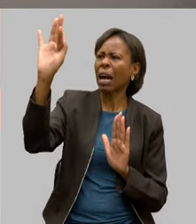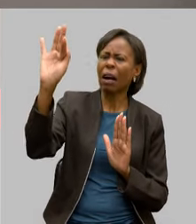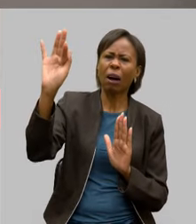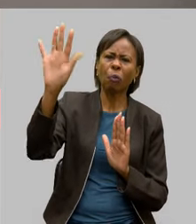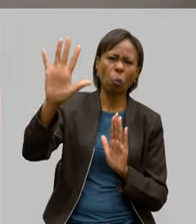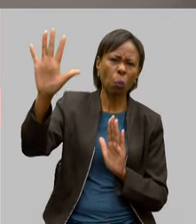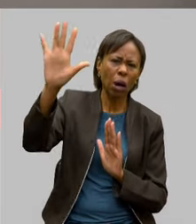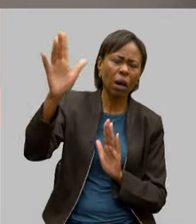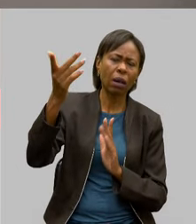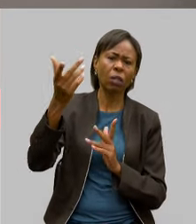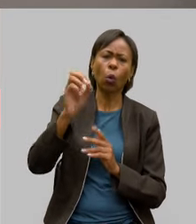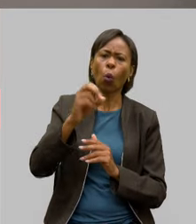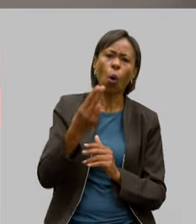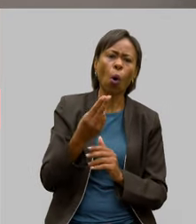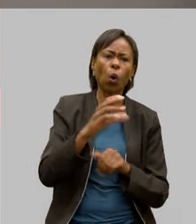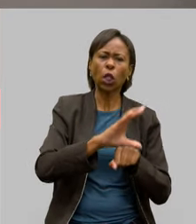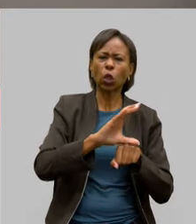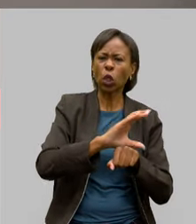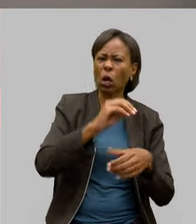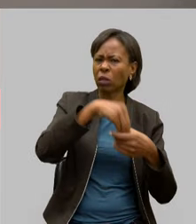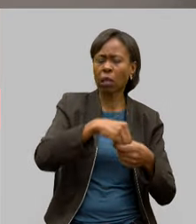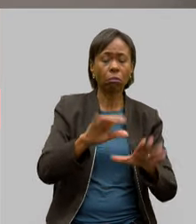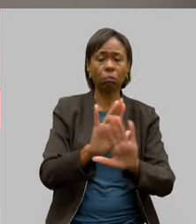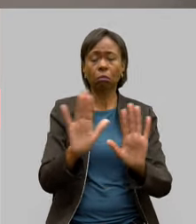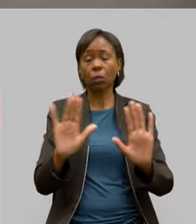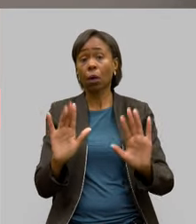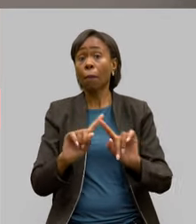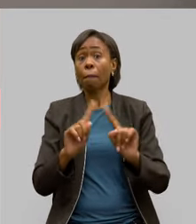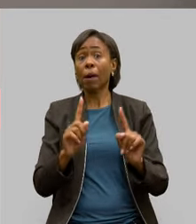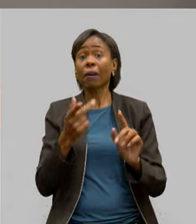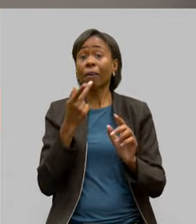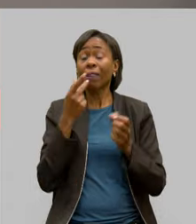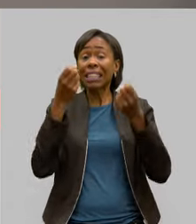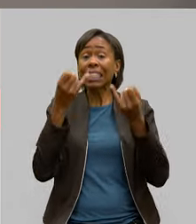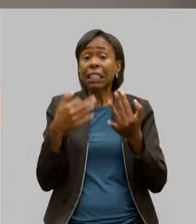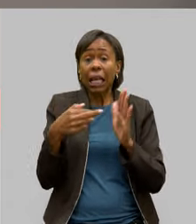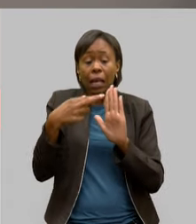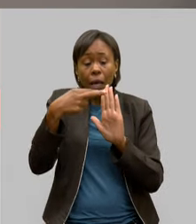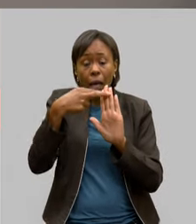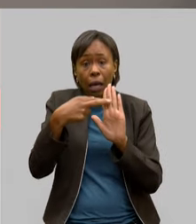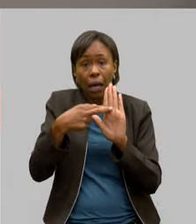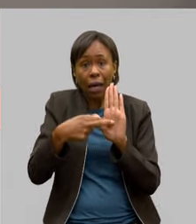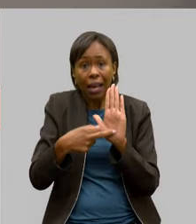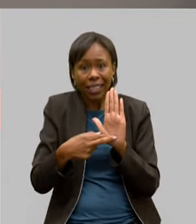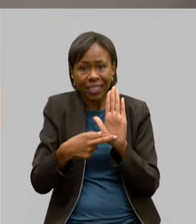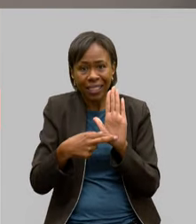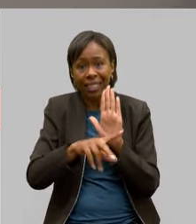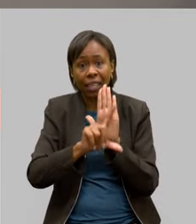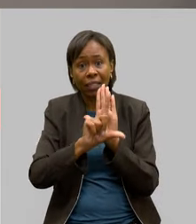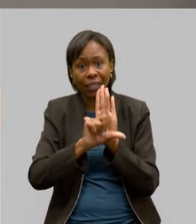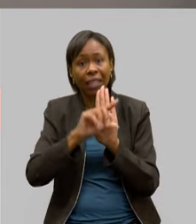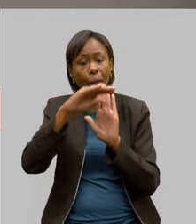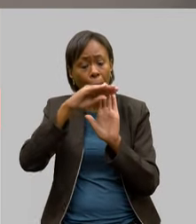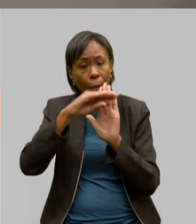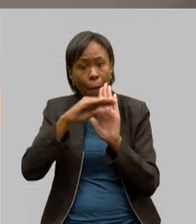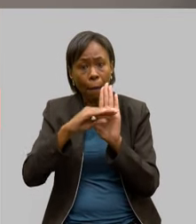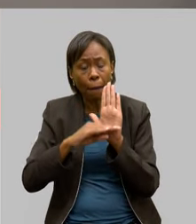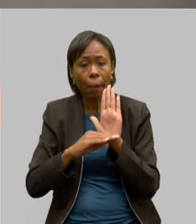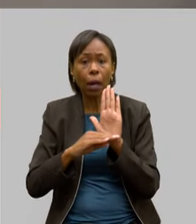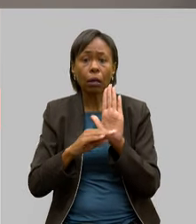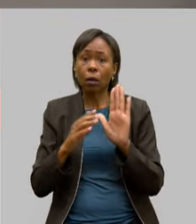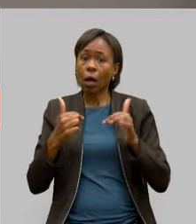seja algo na Constituição e sim fala de regulamentação na minha na minha opinião essa situação já